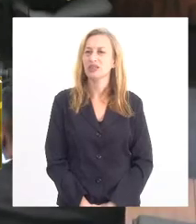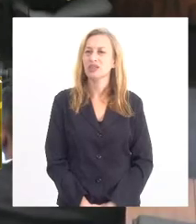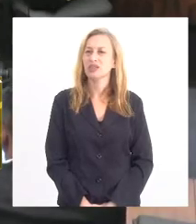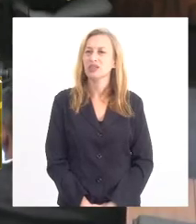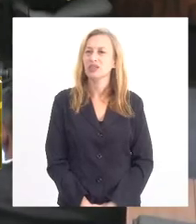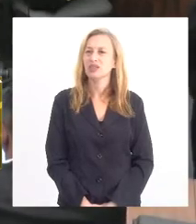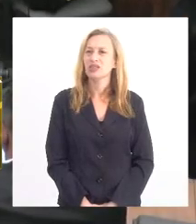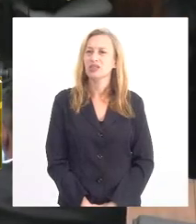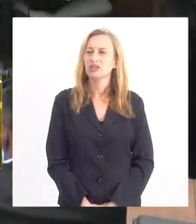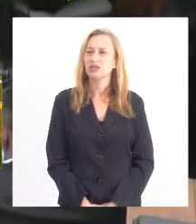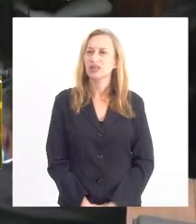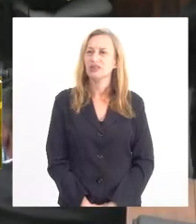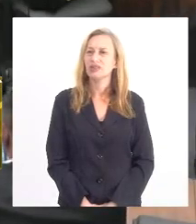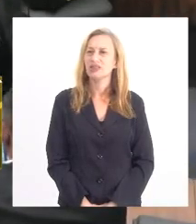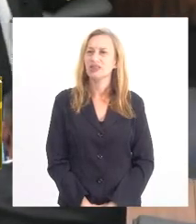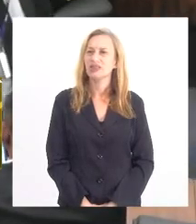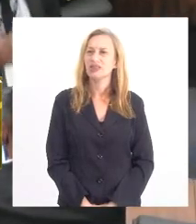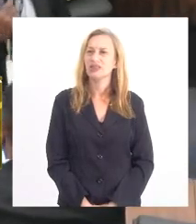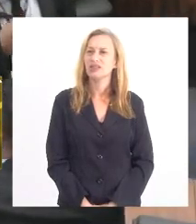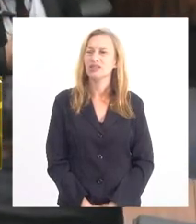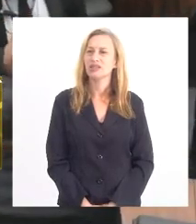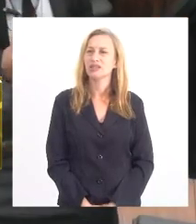E aí